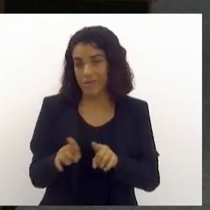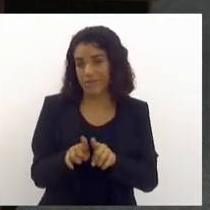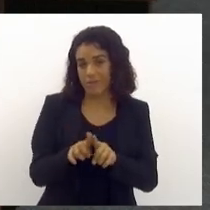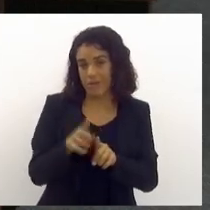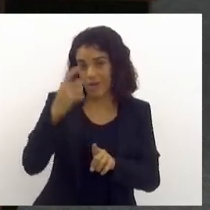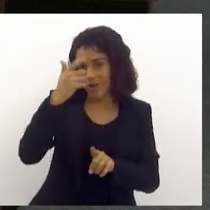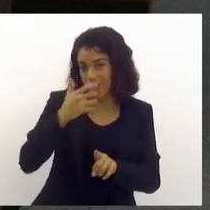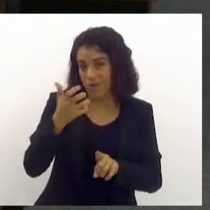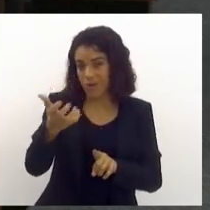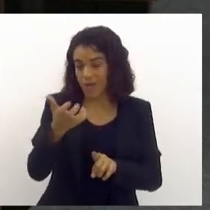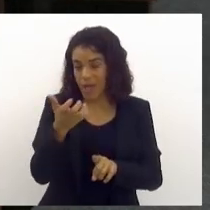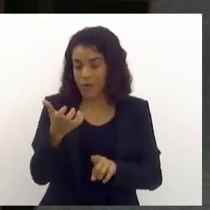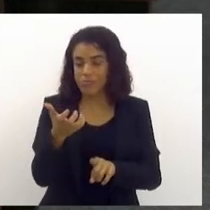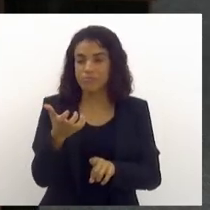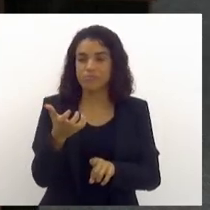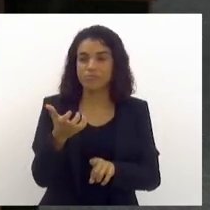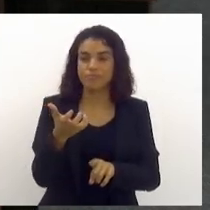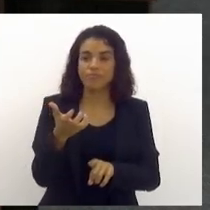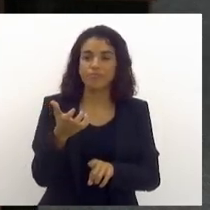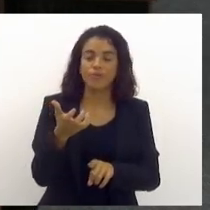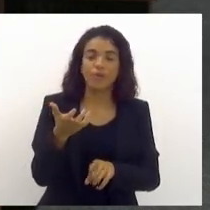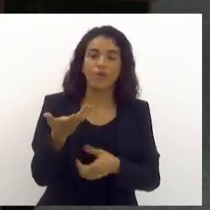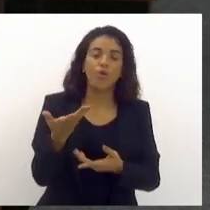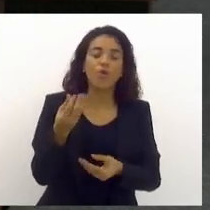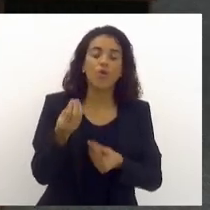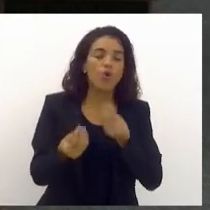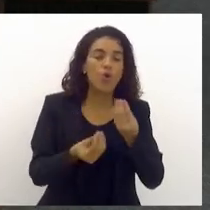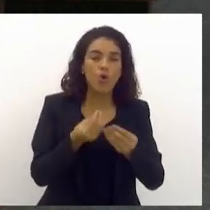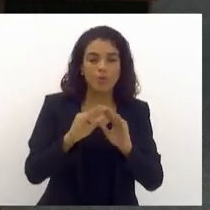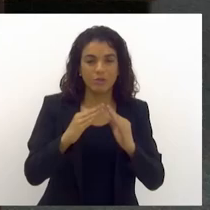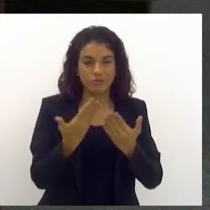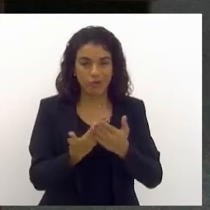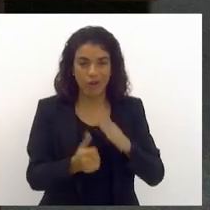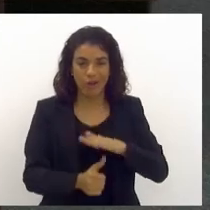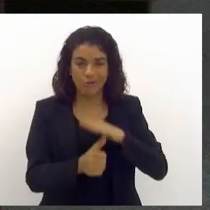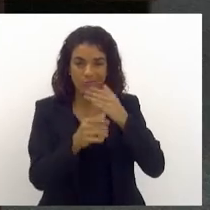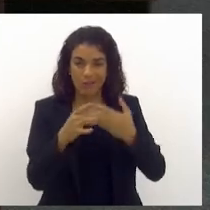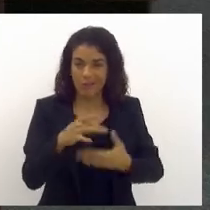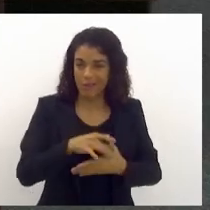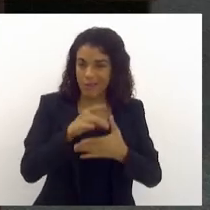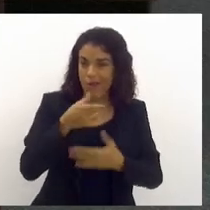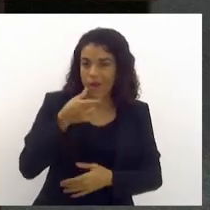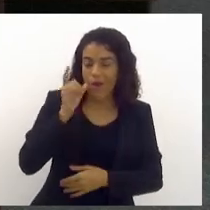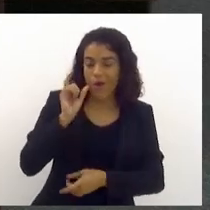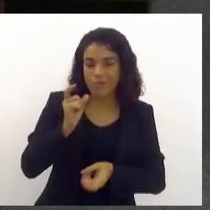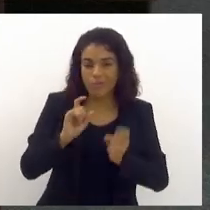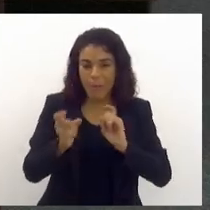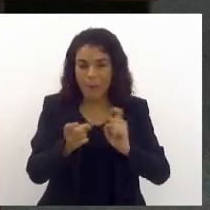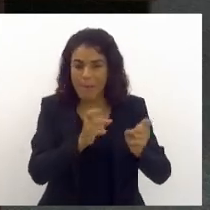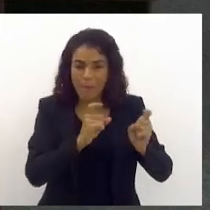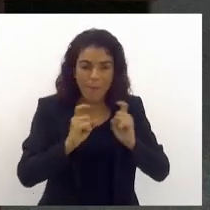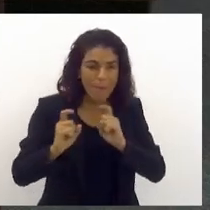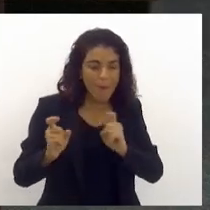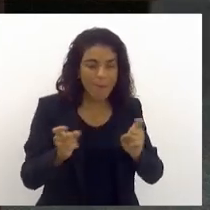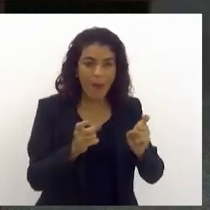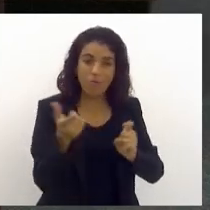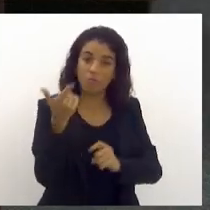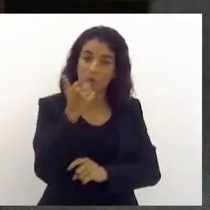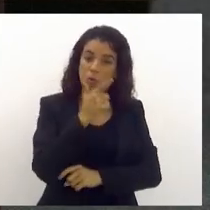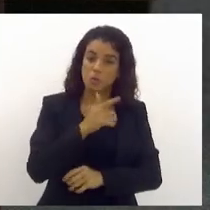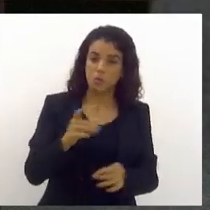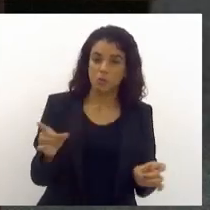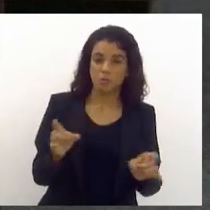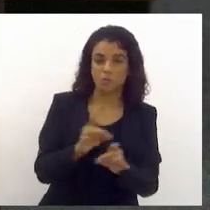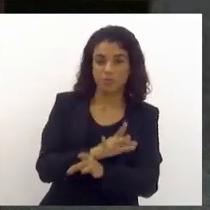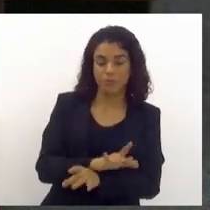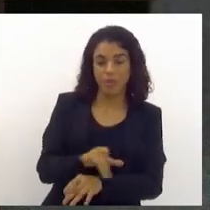inclusive, pesar o quanto que o Colégio de Líderes ontem foi determinante para que a gente hoje tenha o Fundo da Cultura